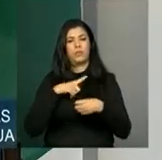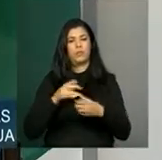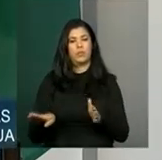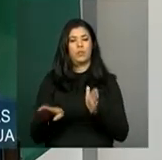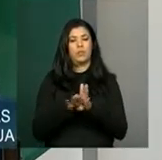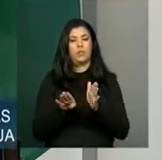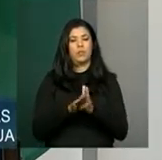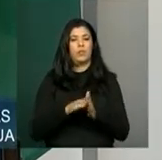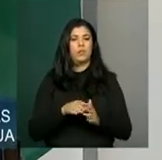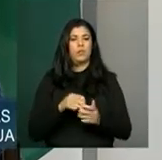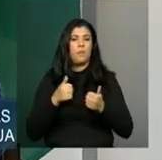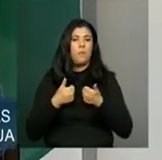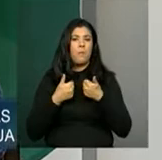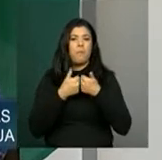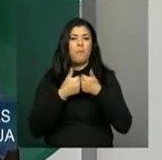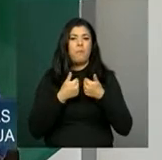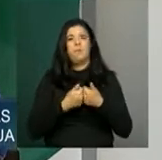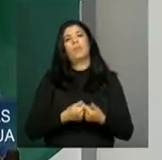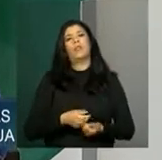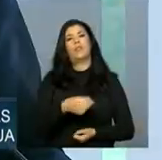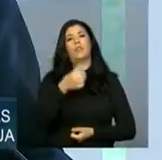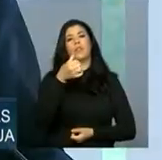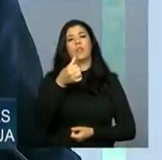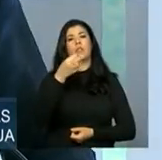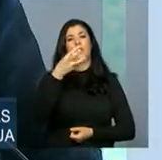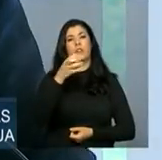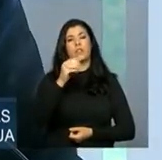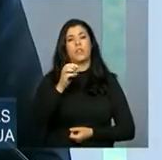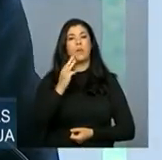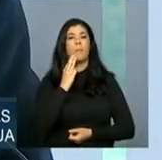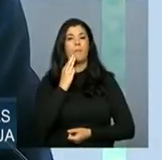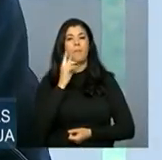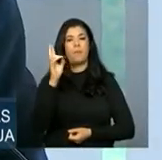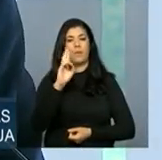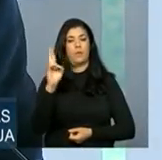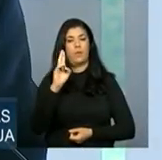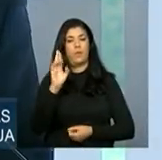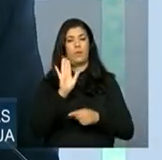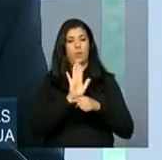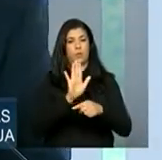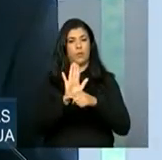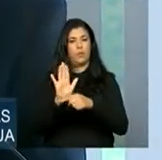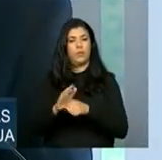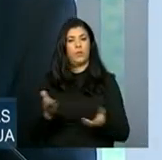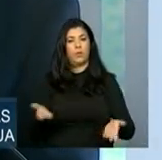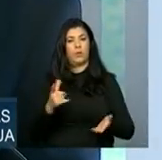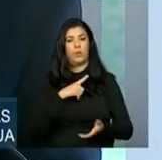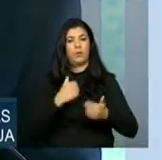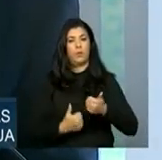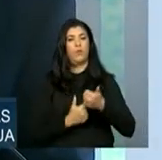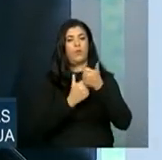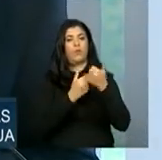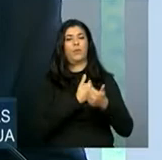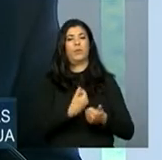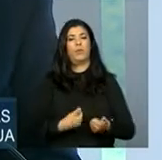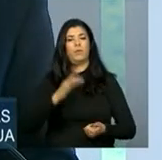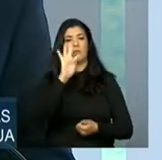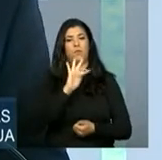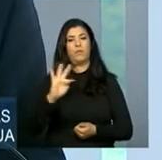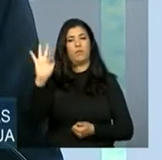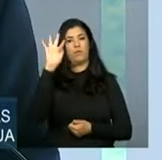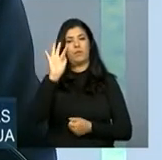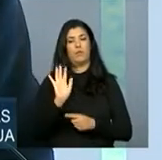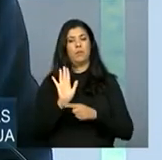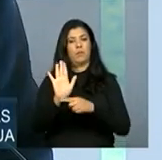o mais esse investimento de 630 milhões de reais nós vamos chegar hoje num apoio do governo federal ao